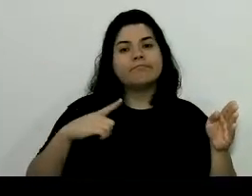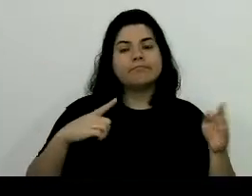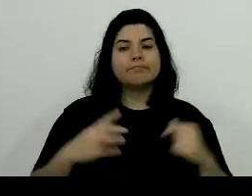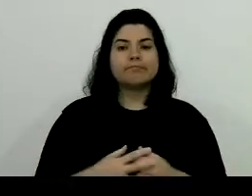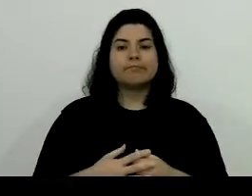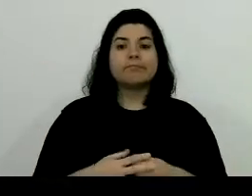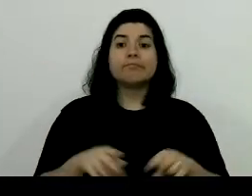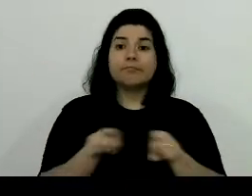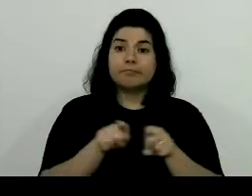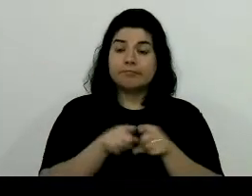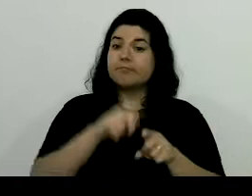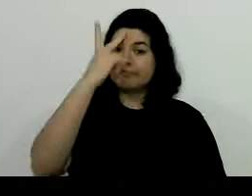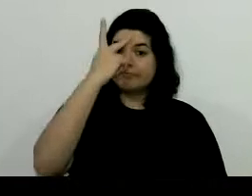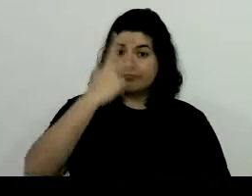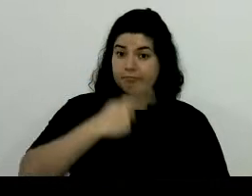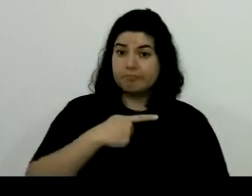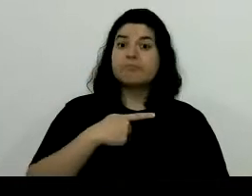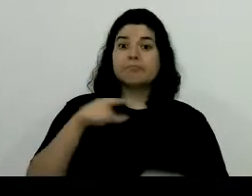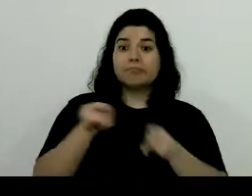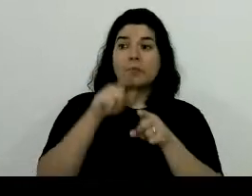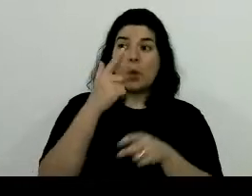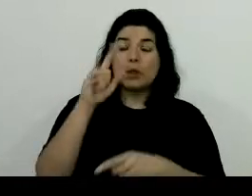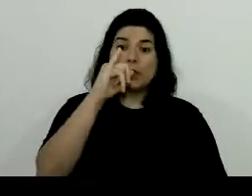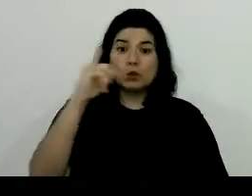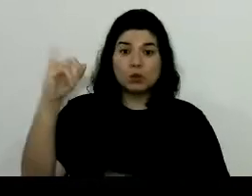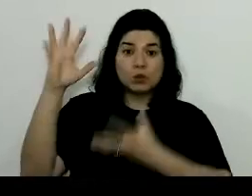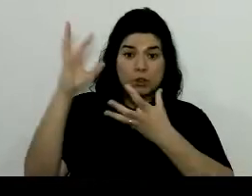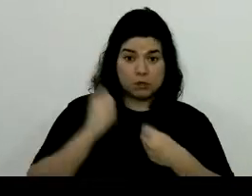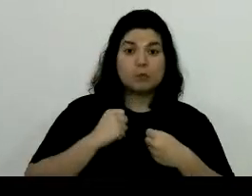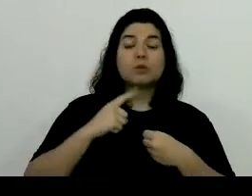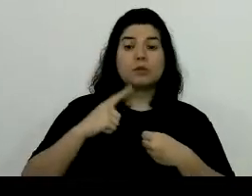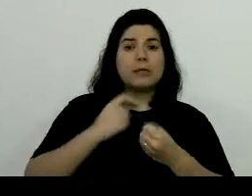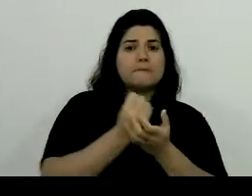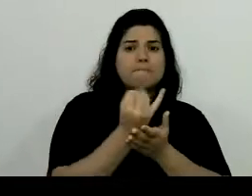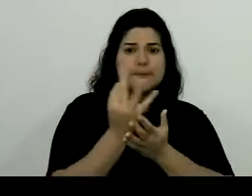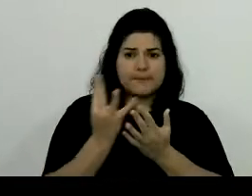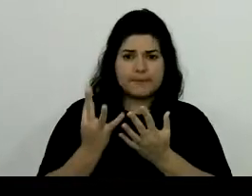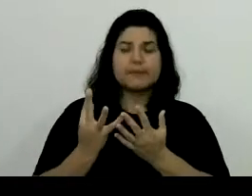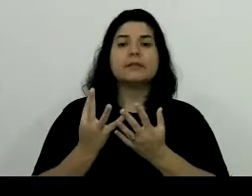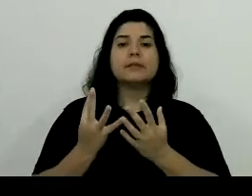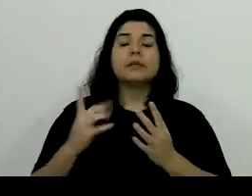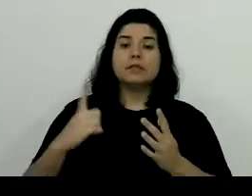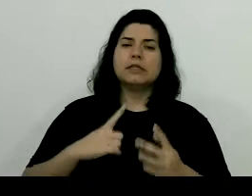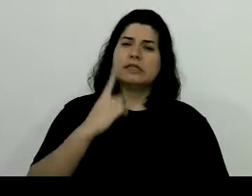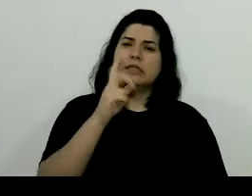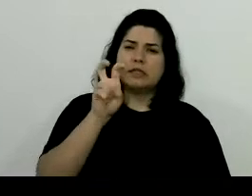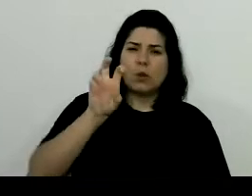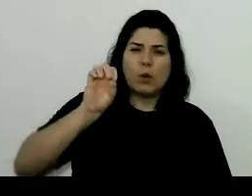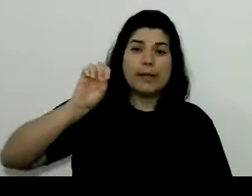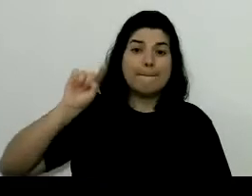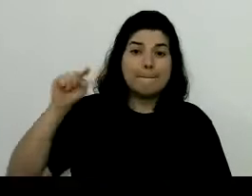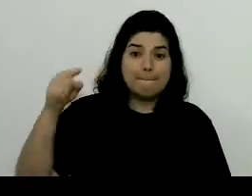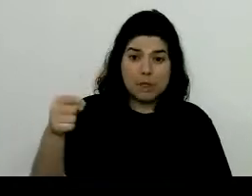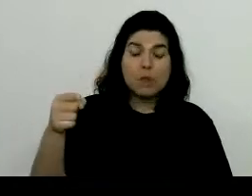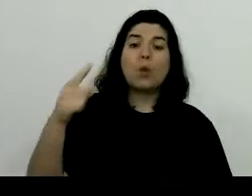e de arquivos pessoais e de outras instituições e algumas coleções. Ele tem por volta de 150 mil